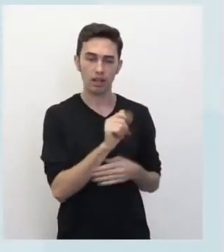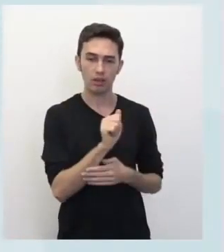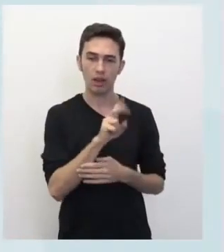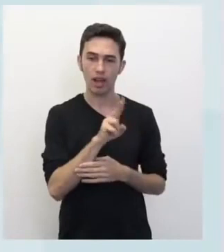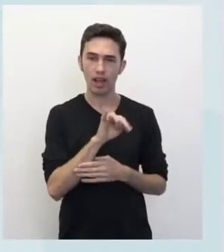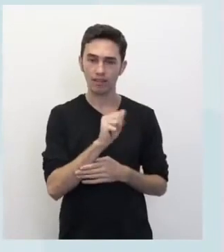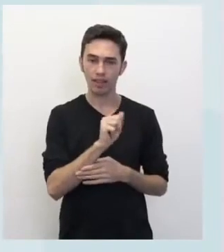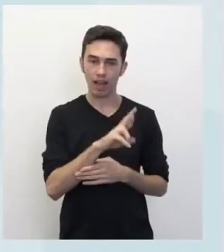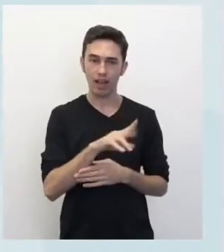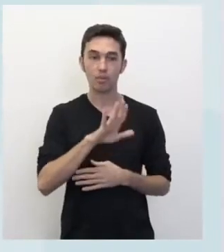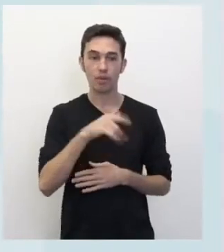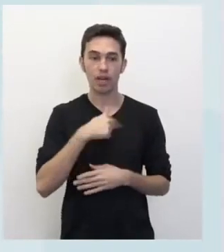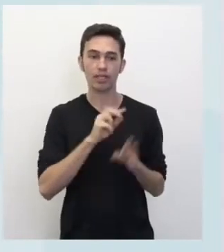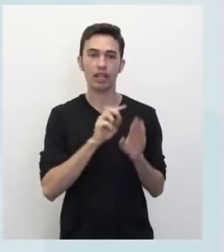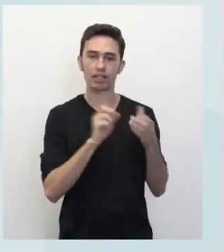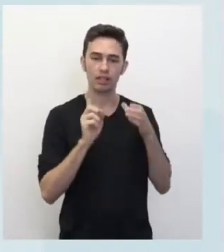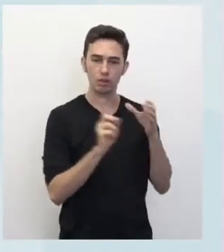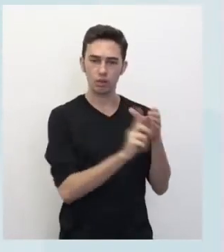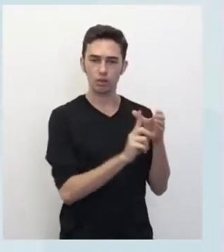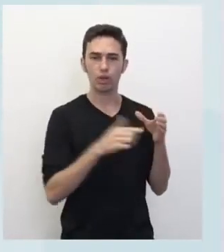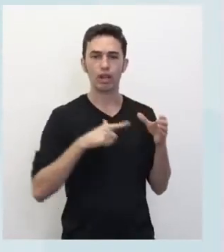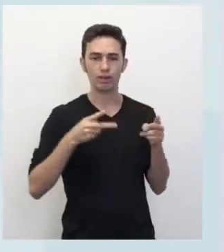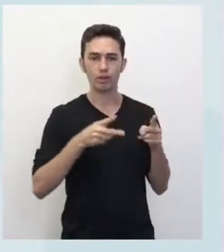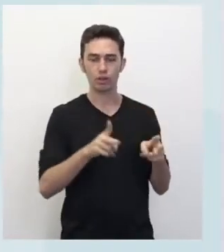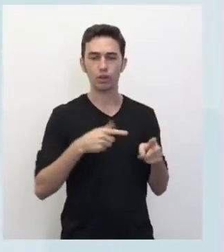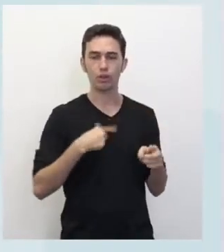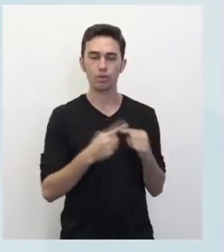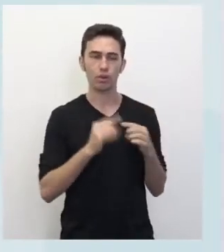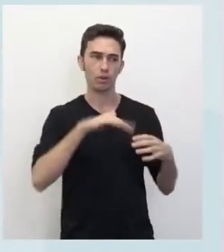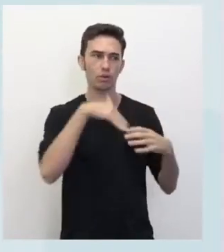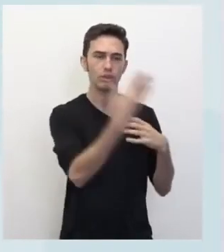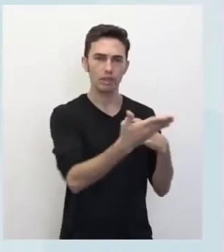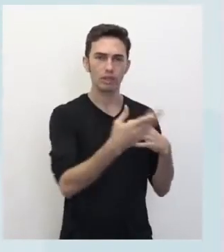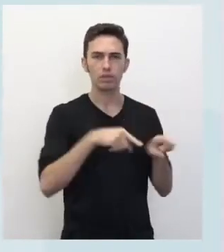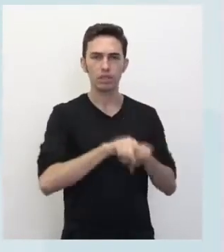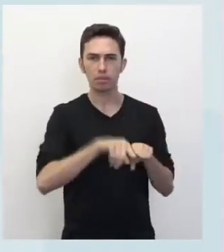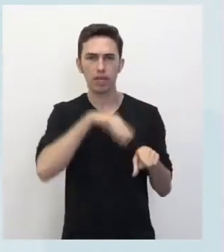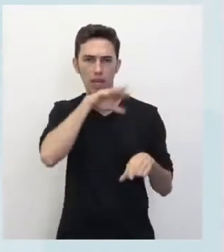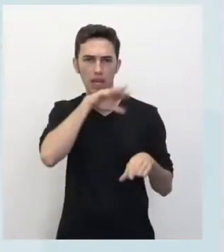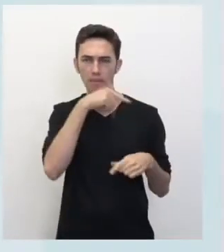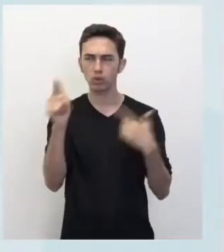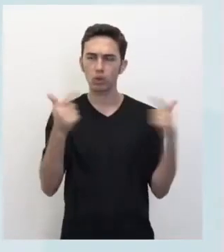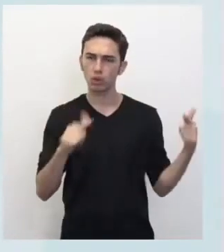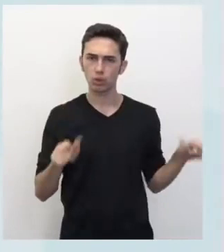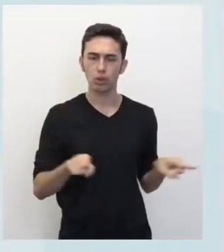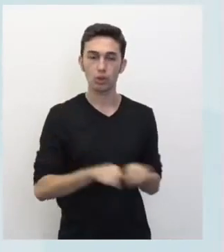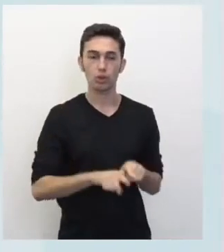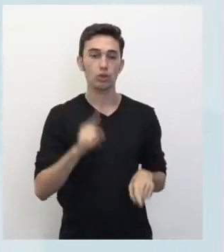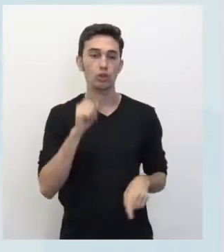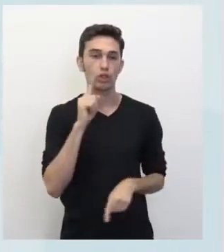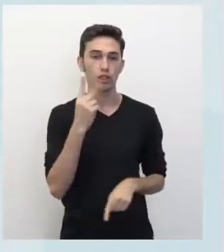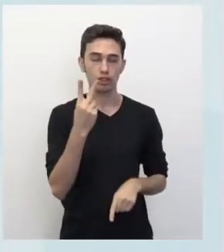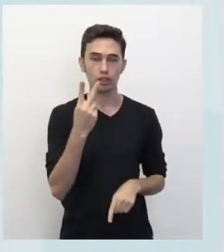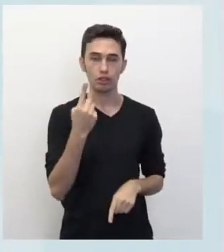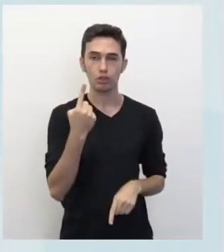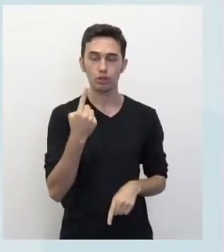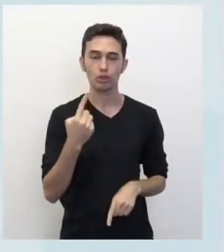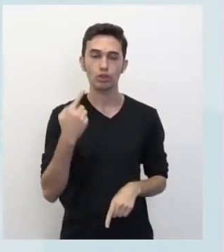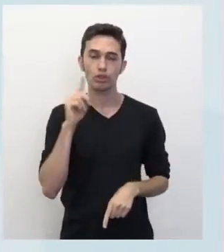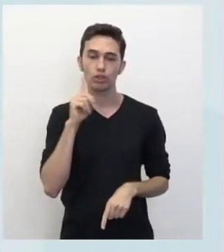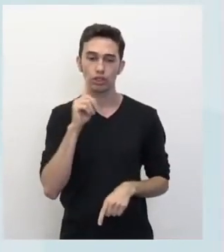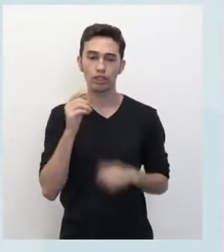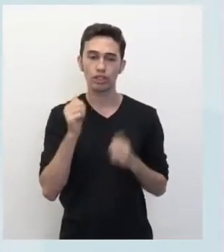mas ainda estão em isolamento com o ambiente externo e outros animais pelos próximos 21 dias. A viagem